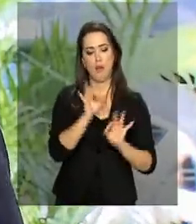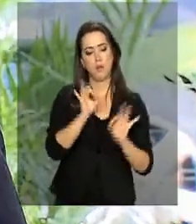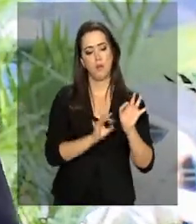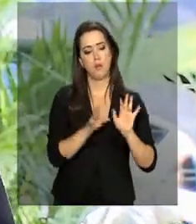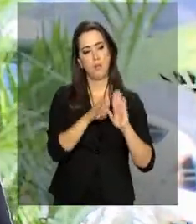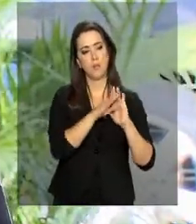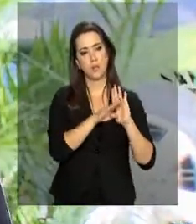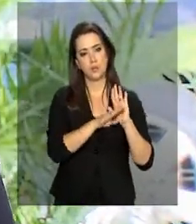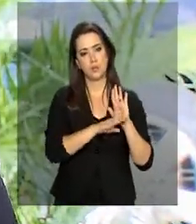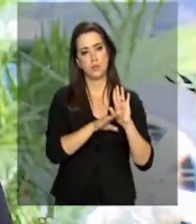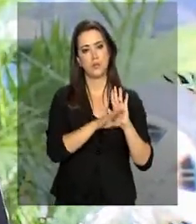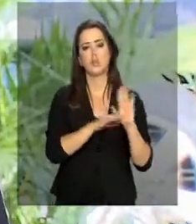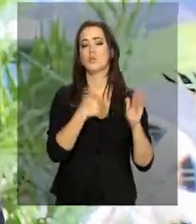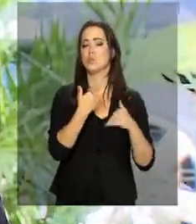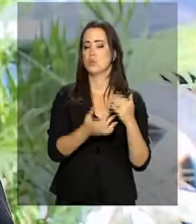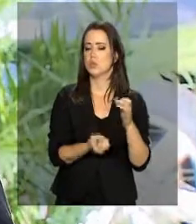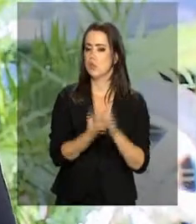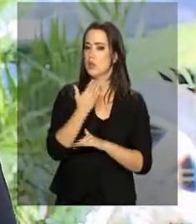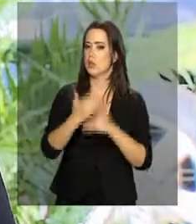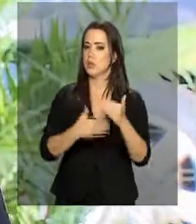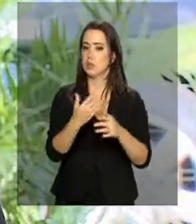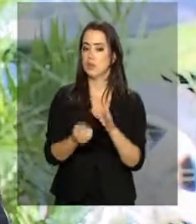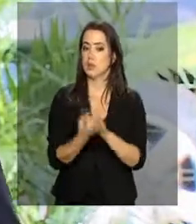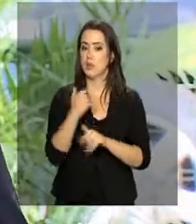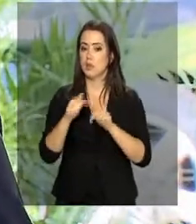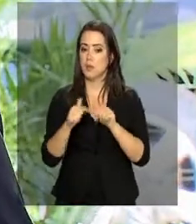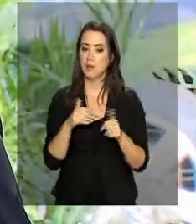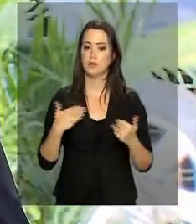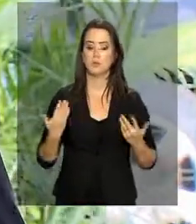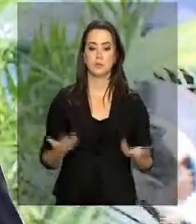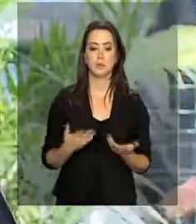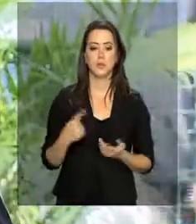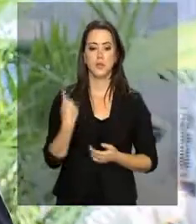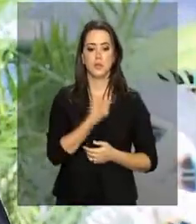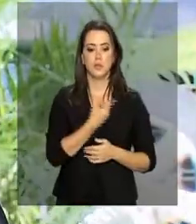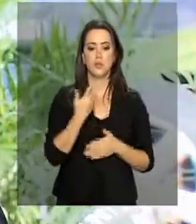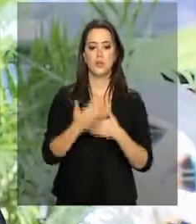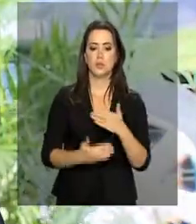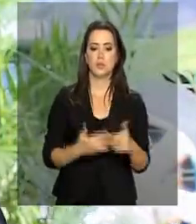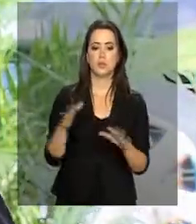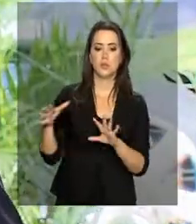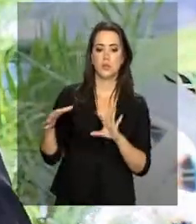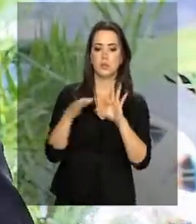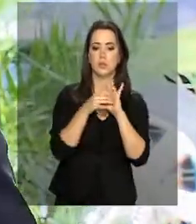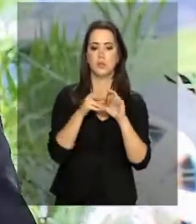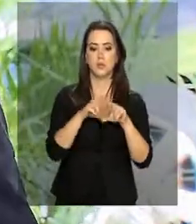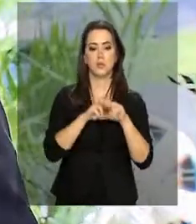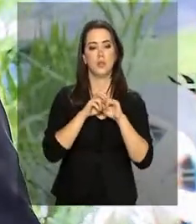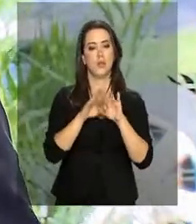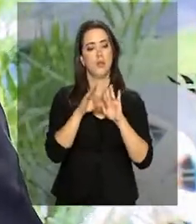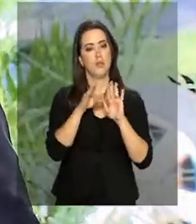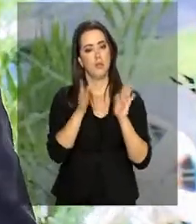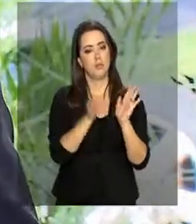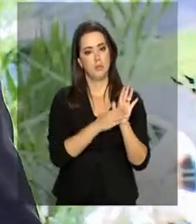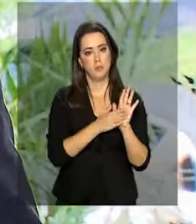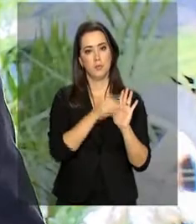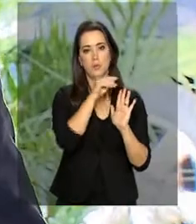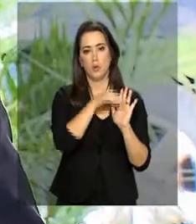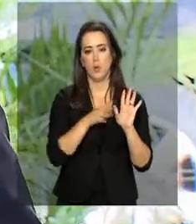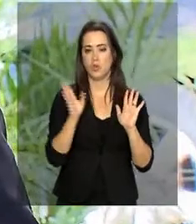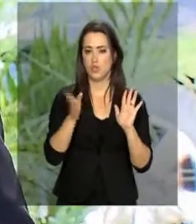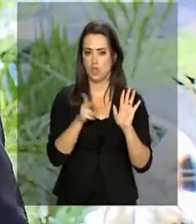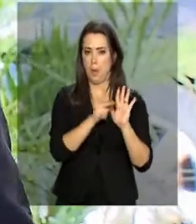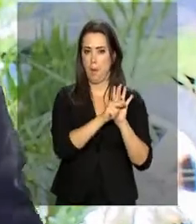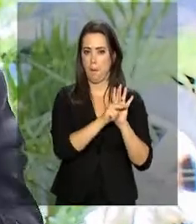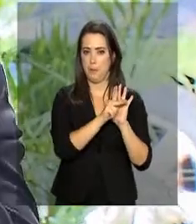gerar desenvolvimento gerar emprego então caminhar muito em conjunto com aquela pauta que já é hoje do programa de parceria